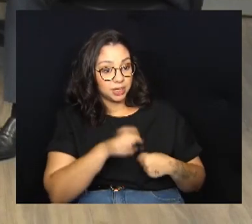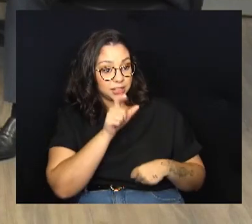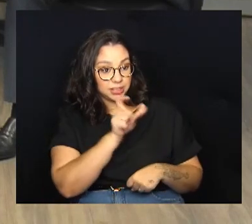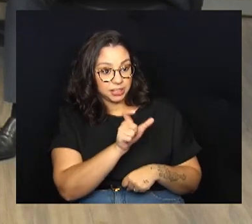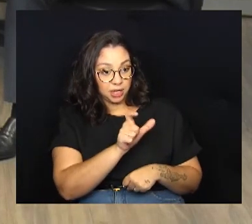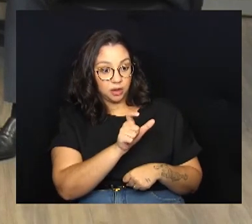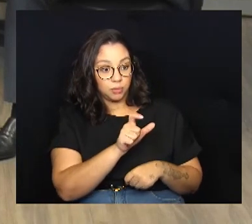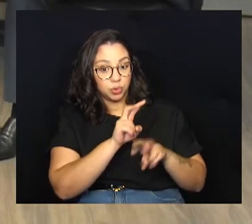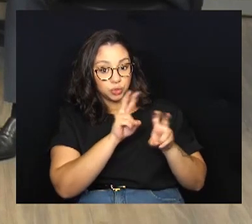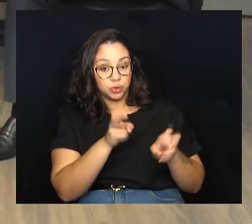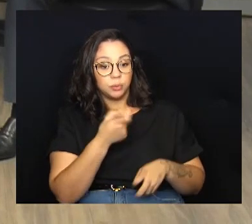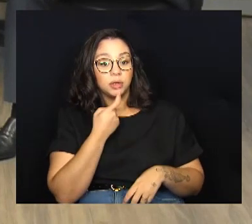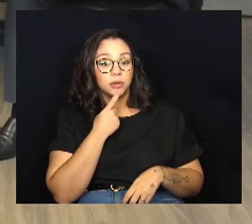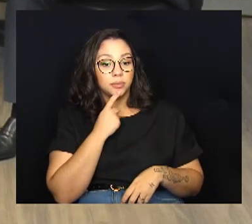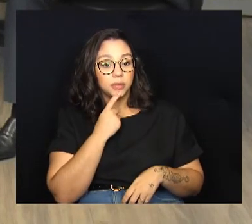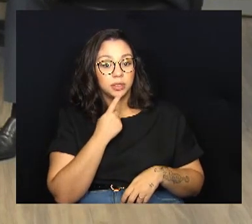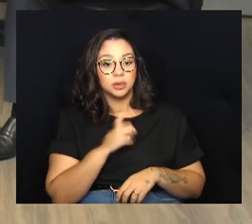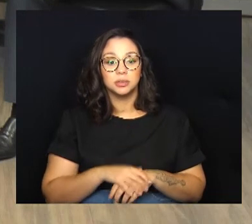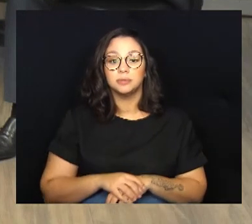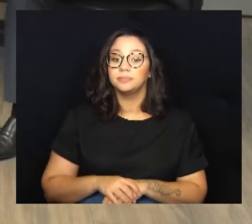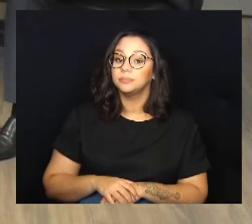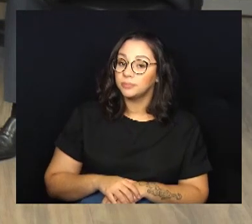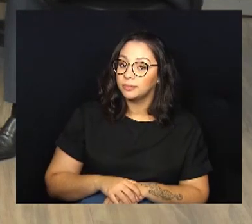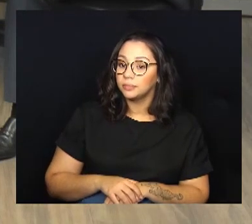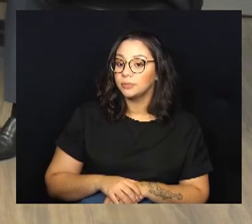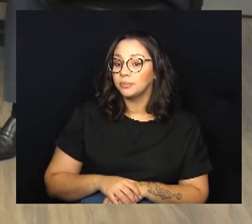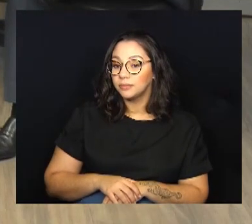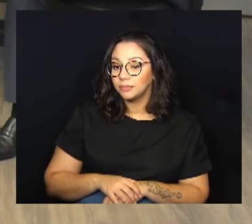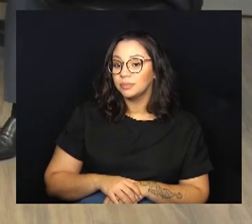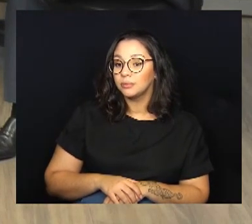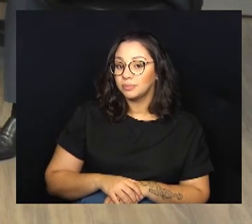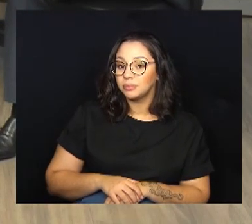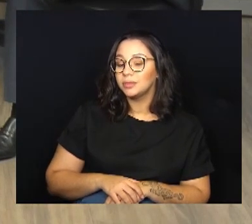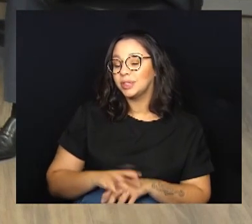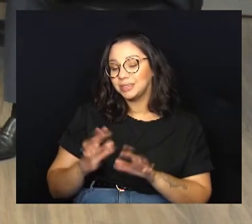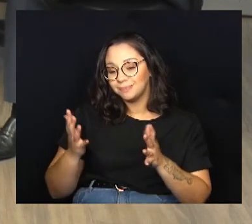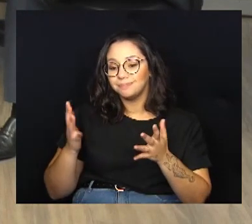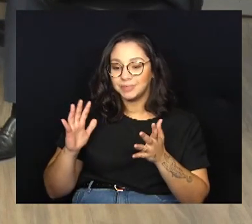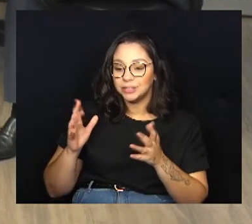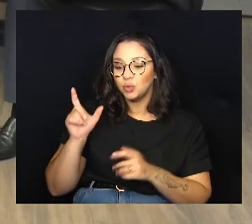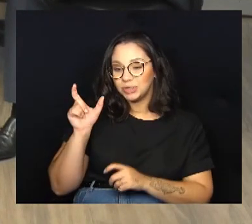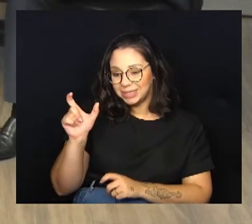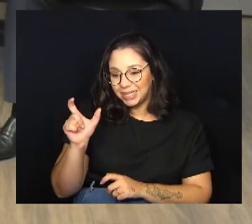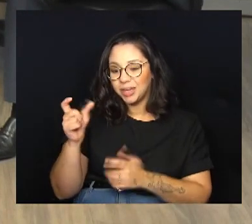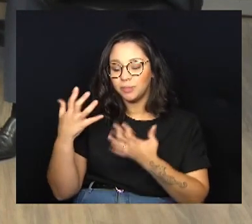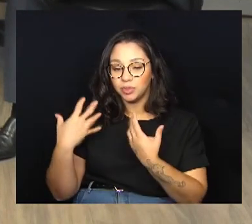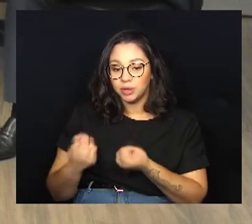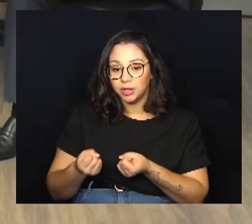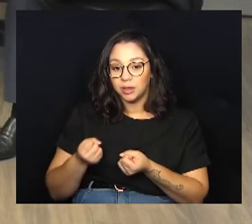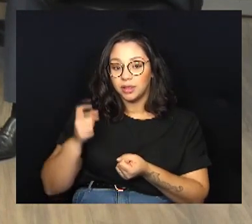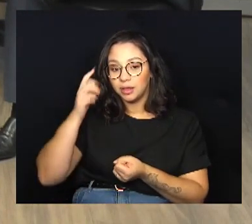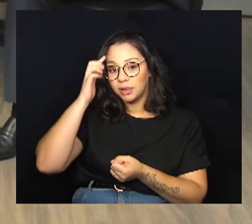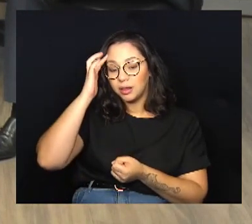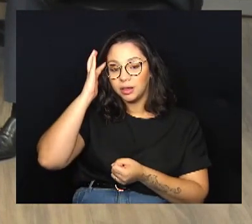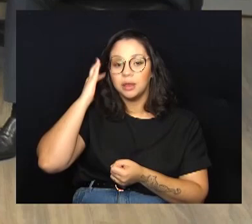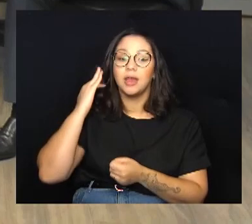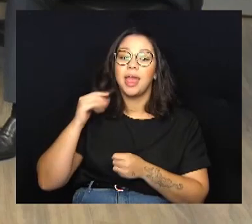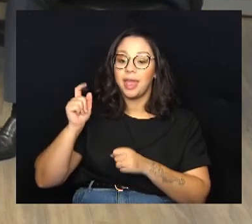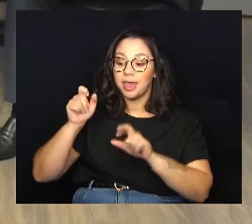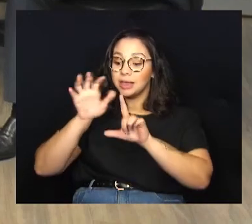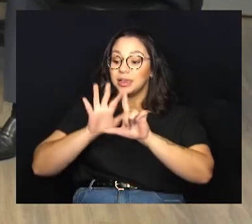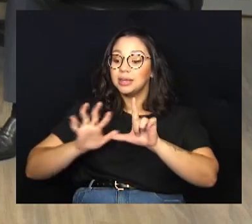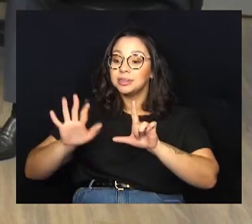sanitários? São muitas perguntas. Alguém quer começar a responder alguma coisa? Marilda, Posso pode começar? ser? Você? Muitas perguntas,